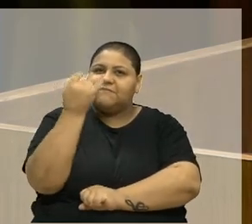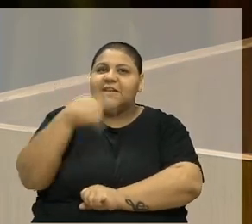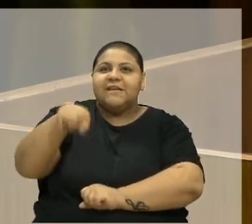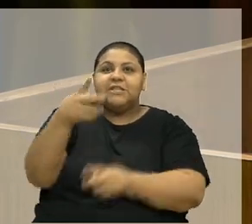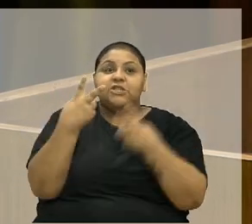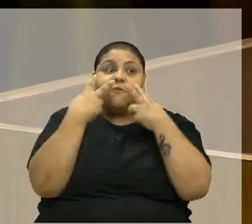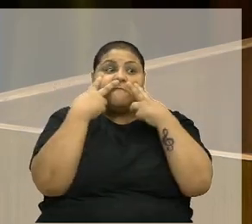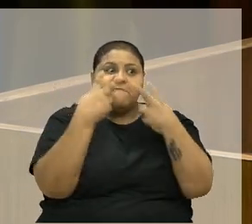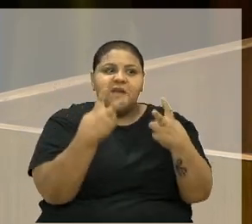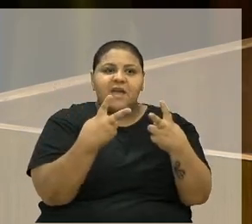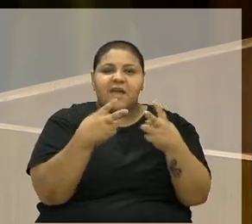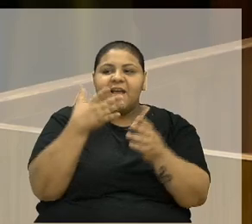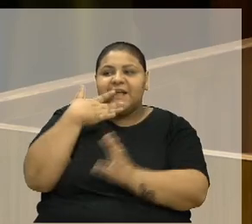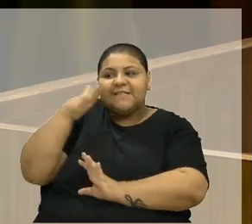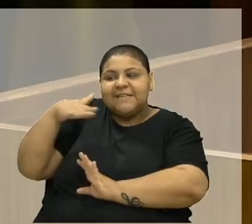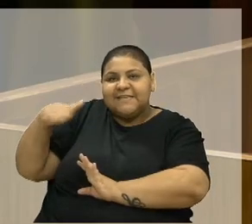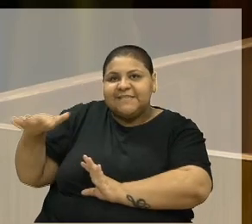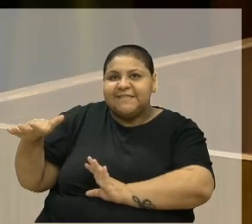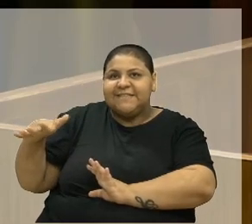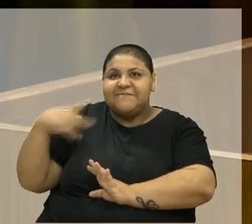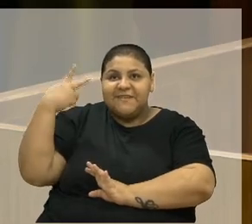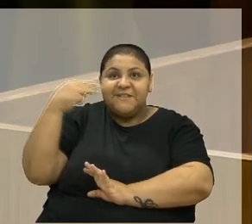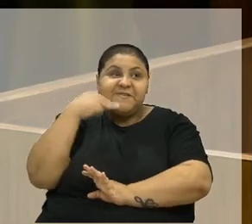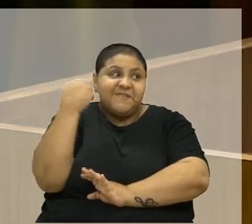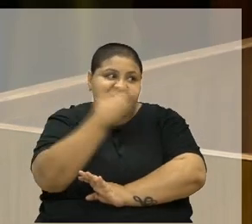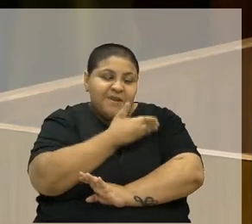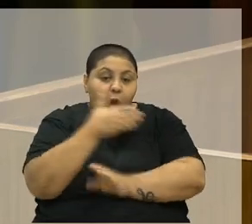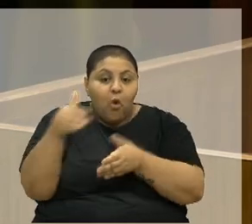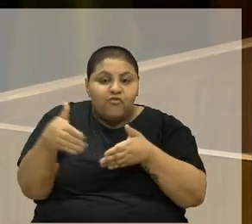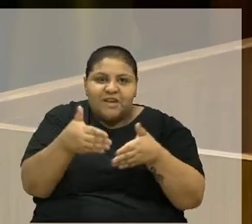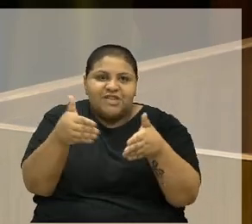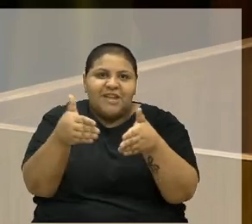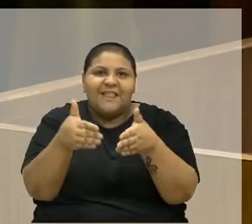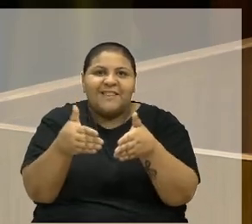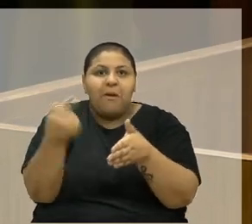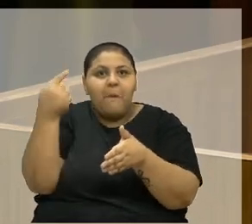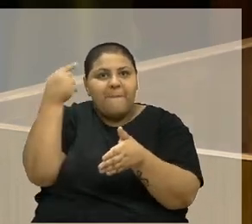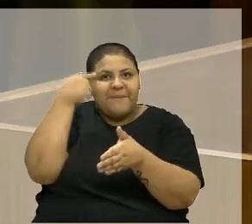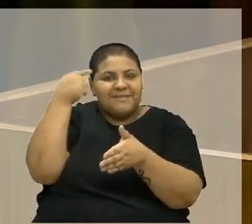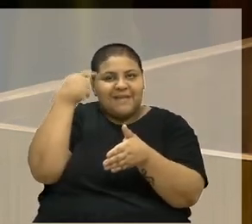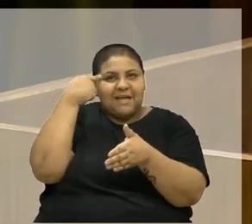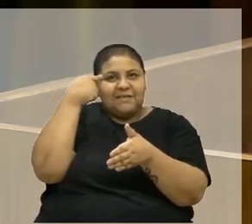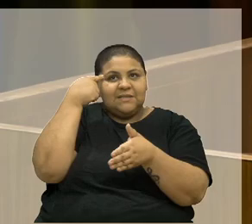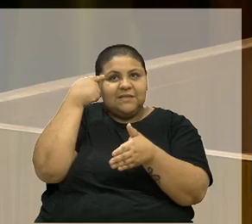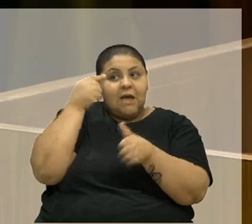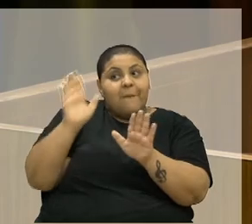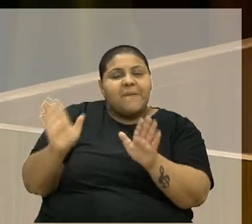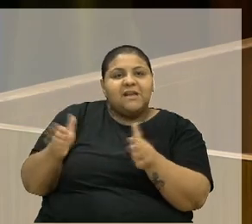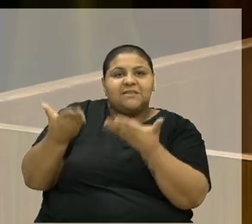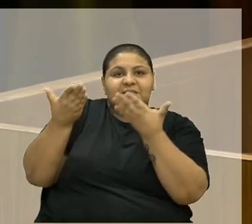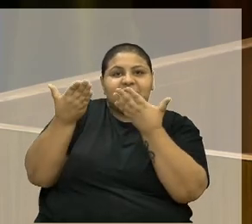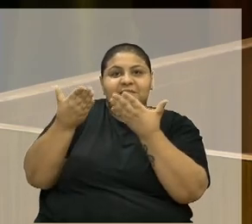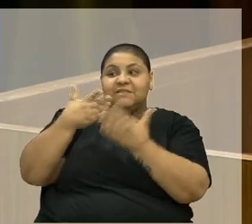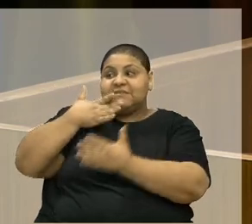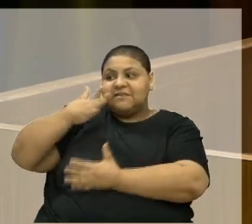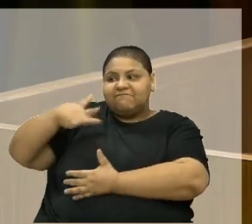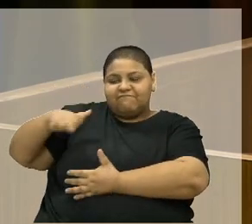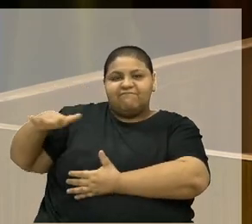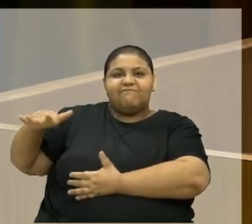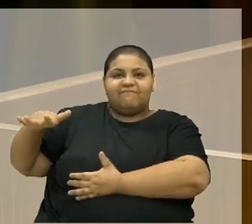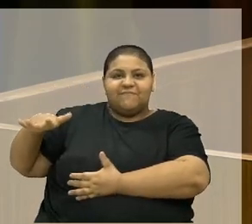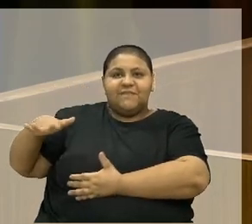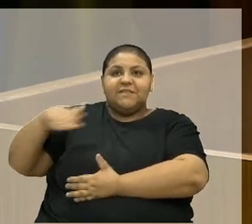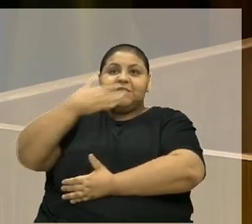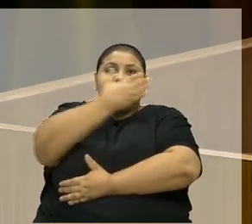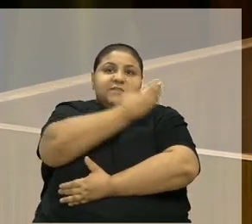gente vê aquelas criancinhas né vereadora Marissol o trajeto Kids que foi pensado justamente para incentivar as nossas crianças a